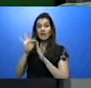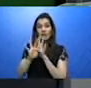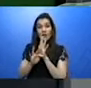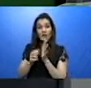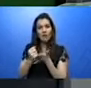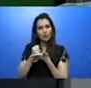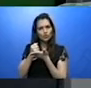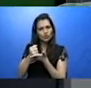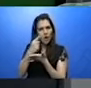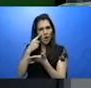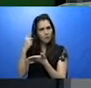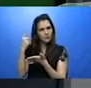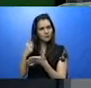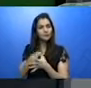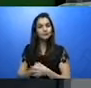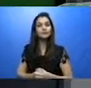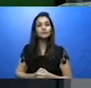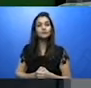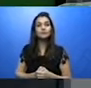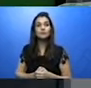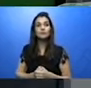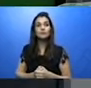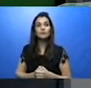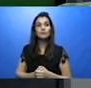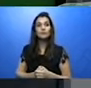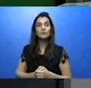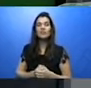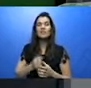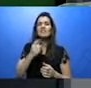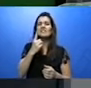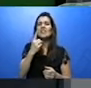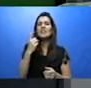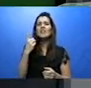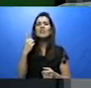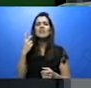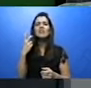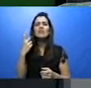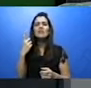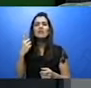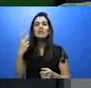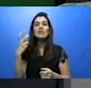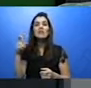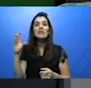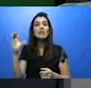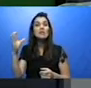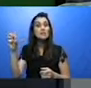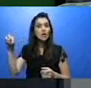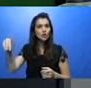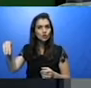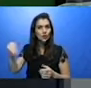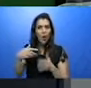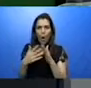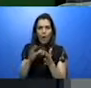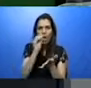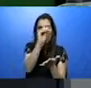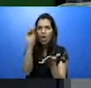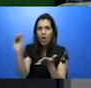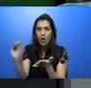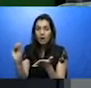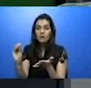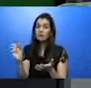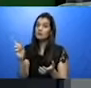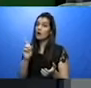né? Então, olha lá. Aparece aqui, ó, 115 centímetros. Será que eu posso colocar em qualquer coluna dessa, professora?